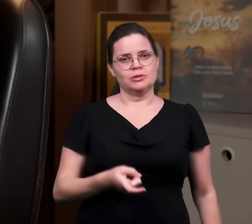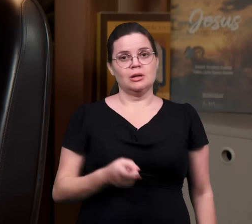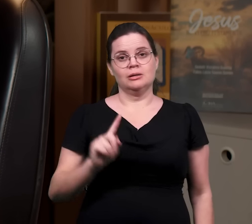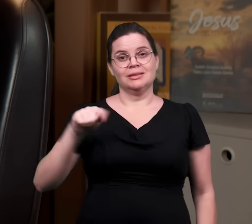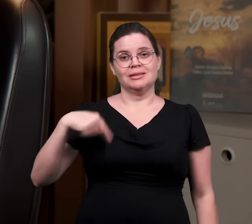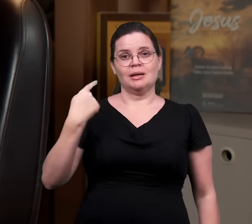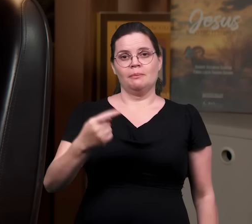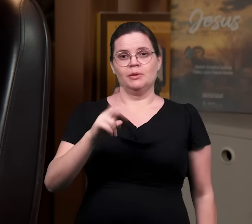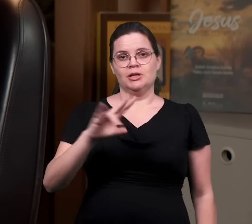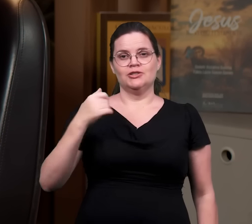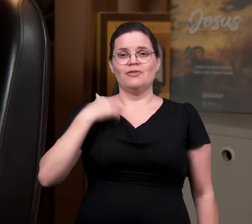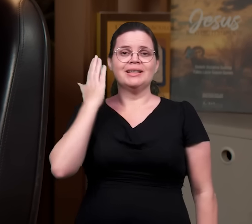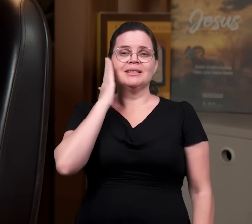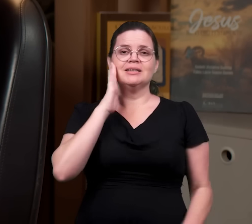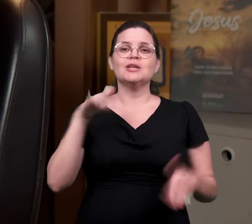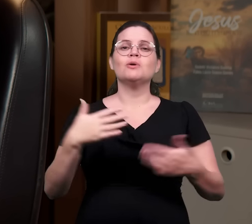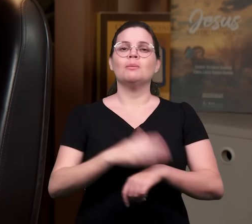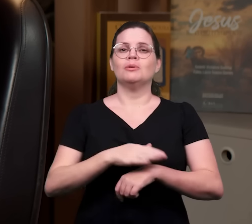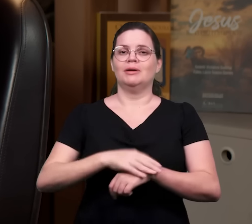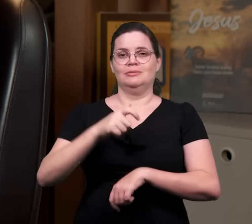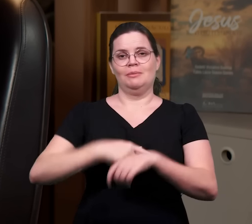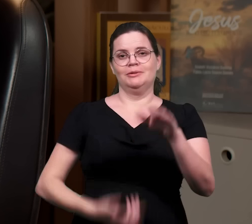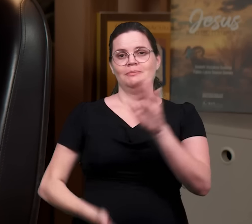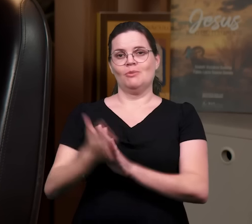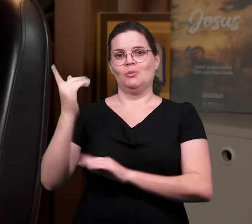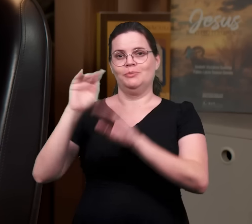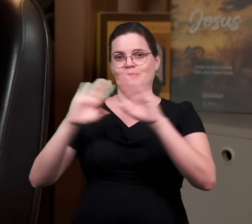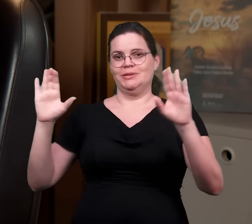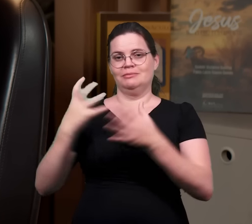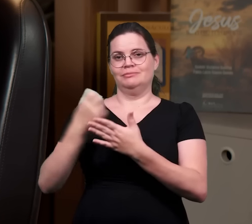vamos entender realmente quando nós estivermos na eternidade, né?